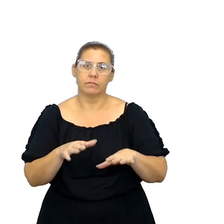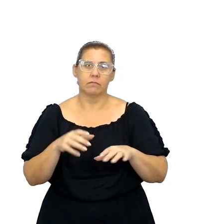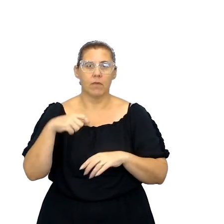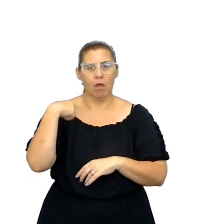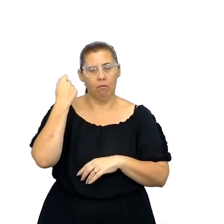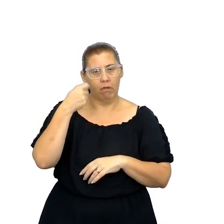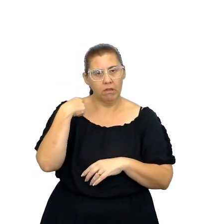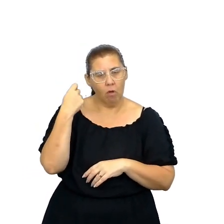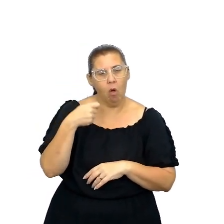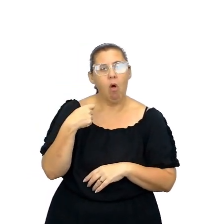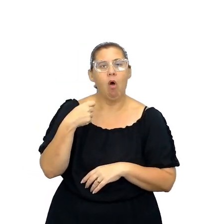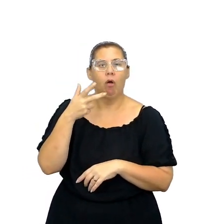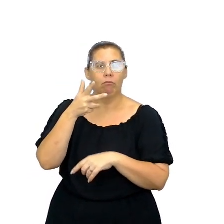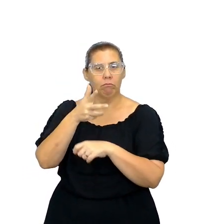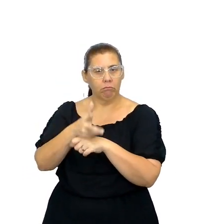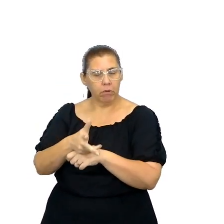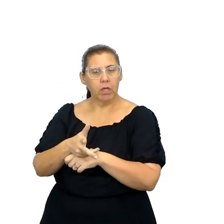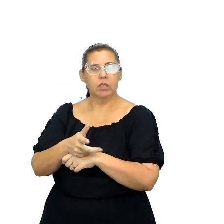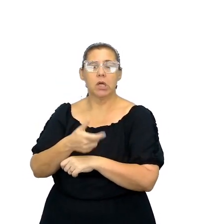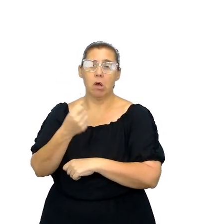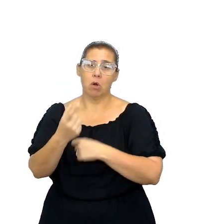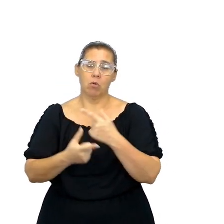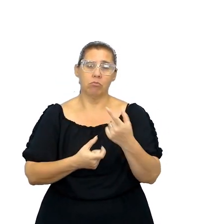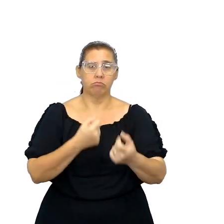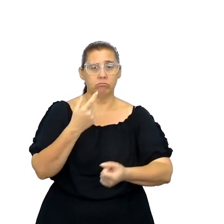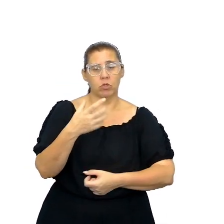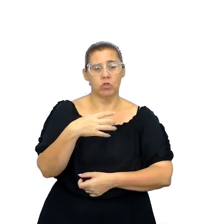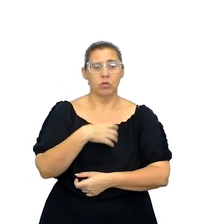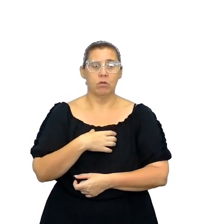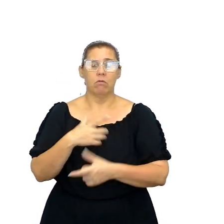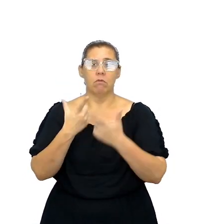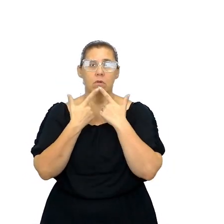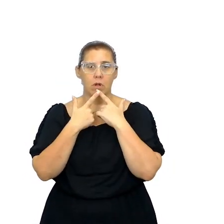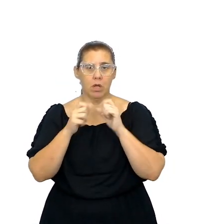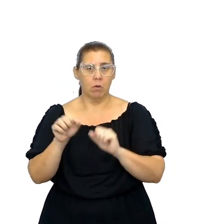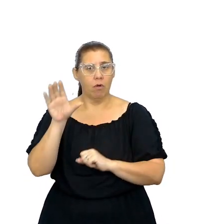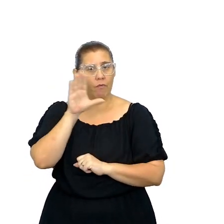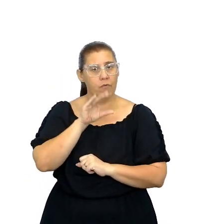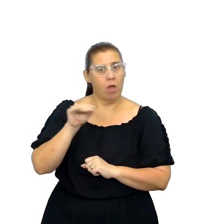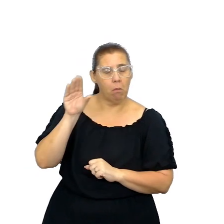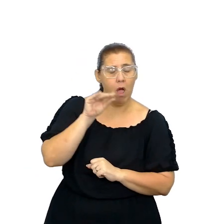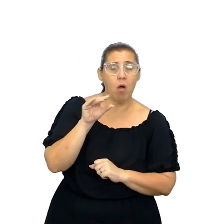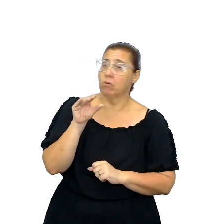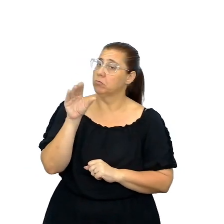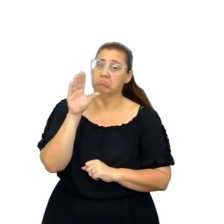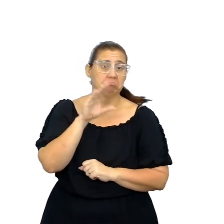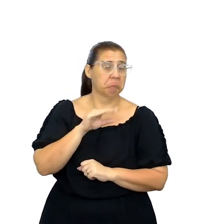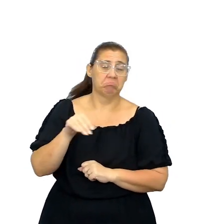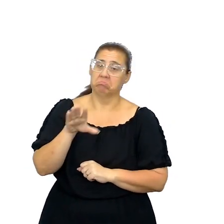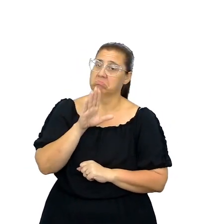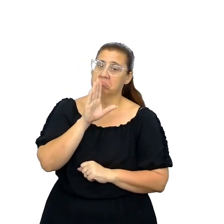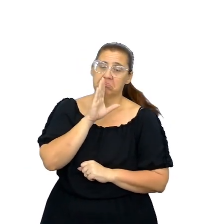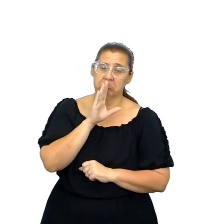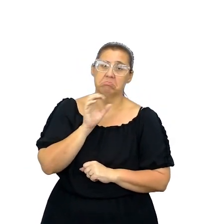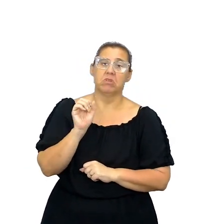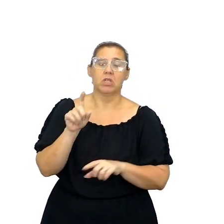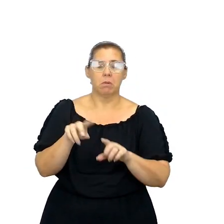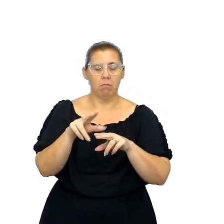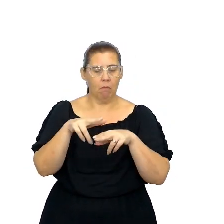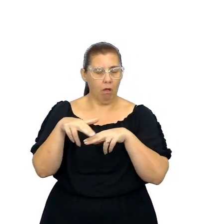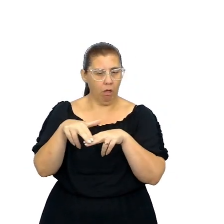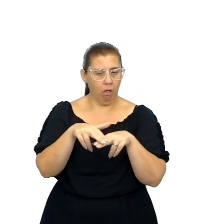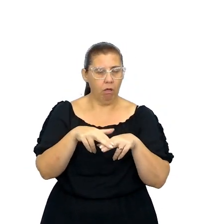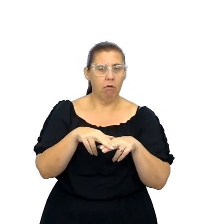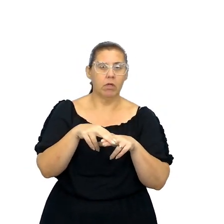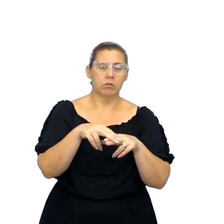em vídeos, alguns meios de usos, né, de linguagens verbal e não verbal, bem como também a revisão,